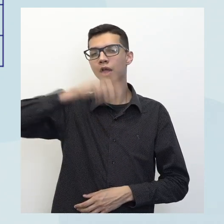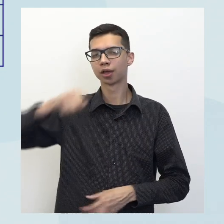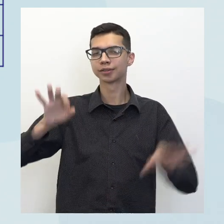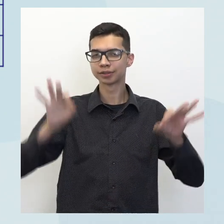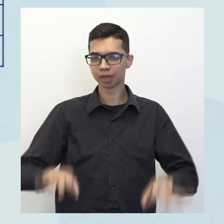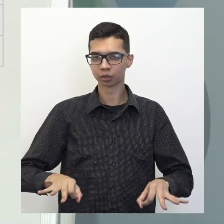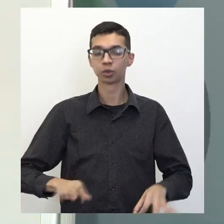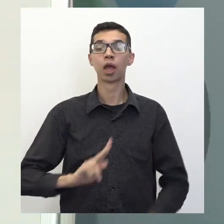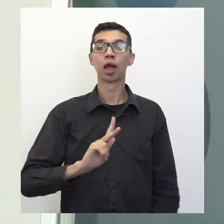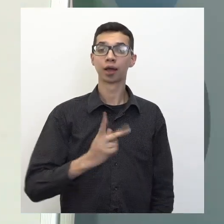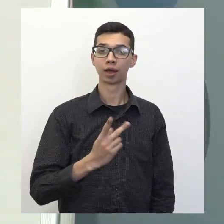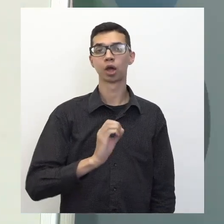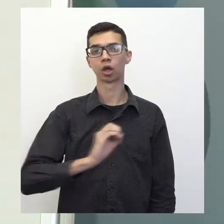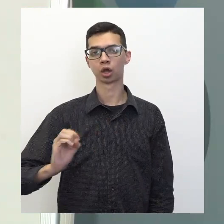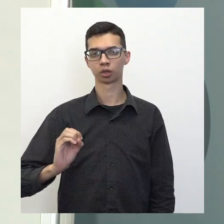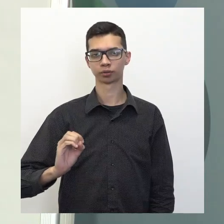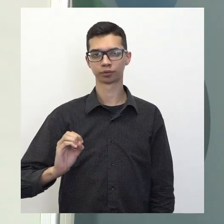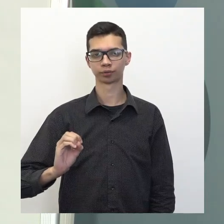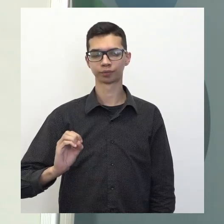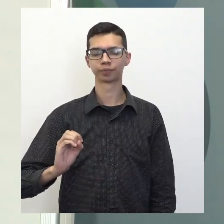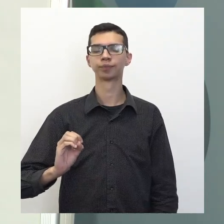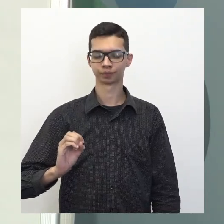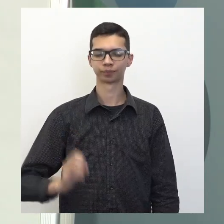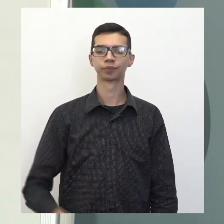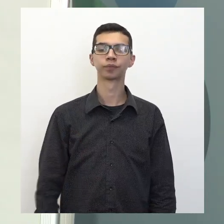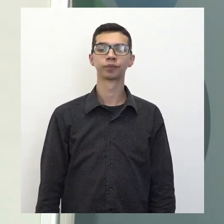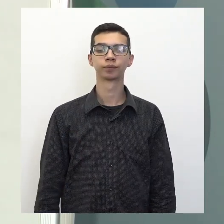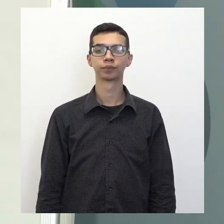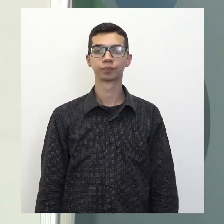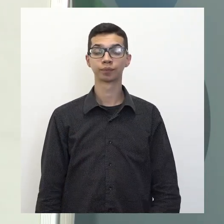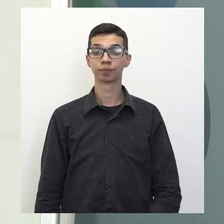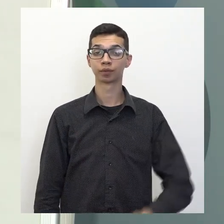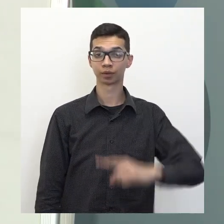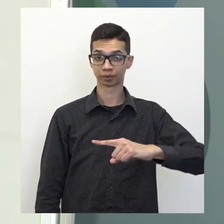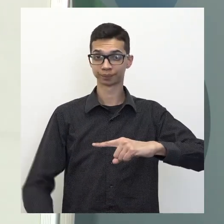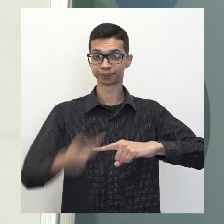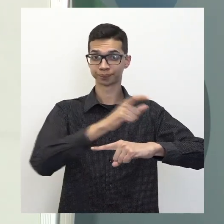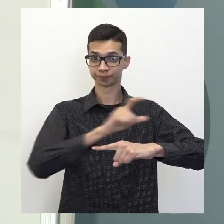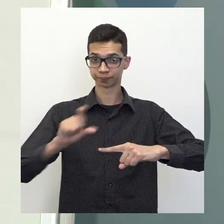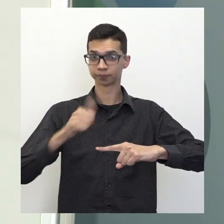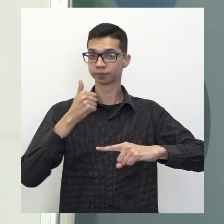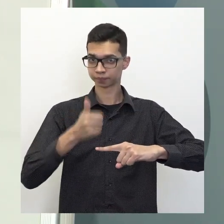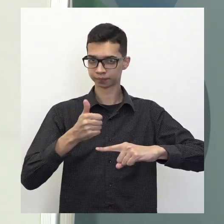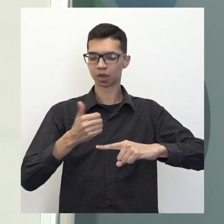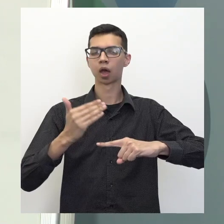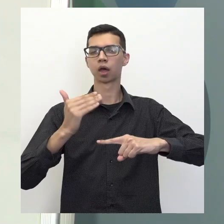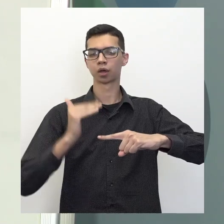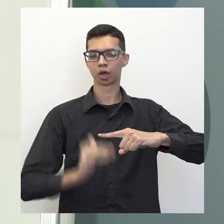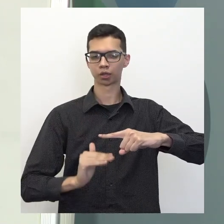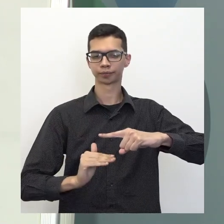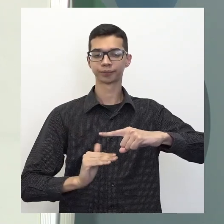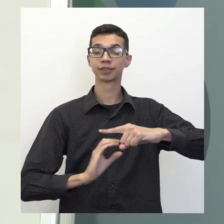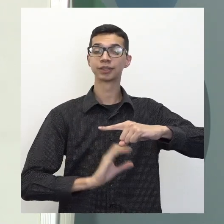menos. Perfeito, vamos lá. Sobre a concentração de C6. C6.